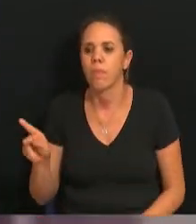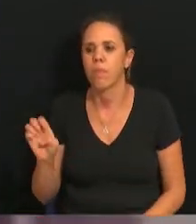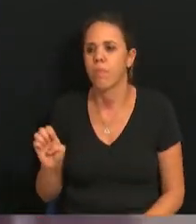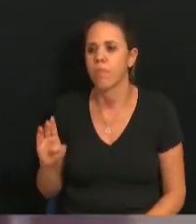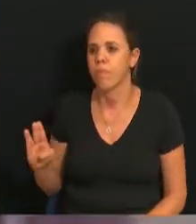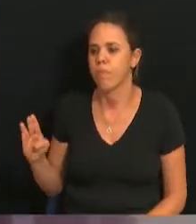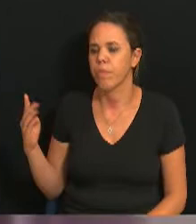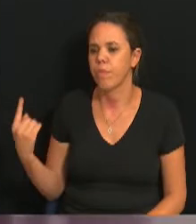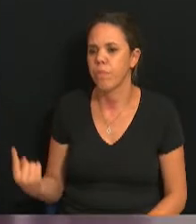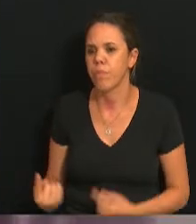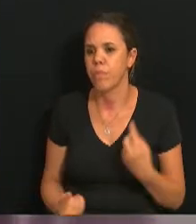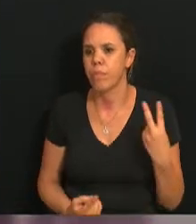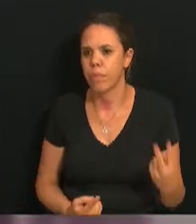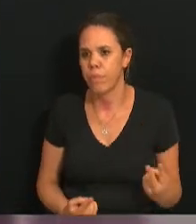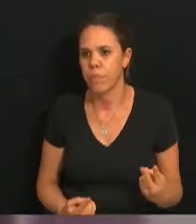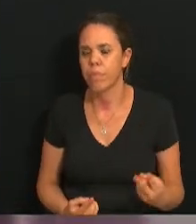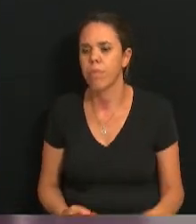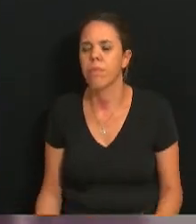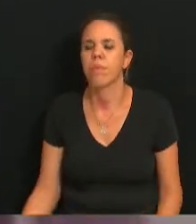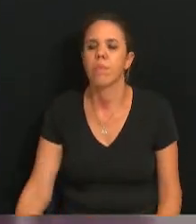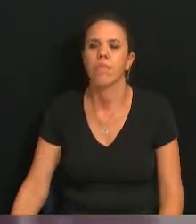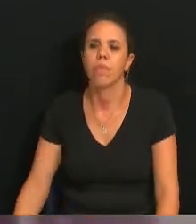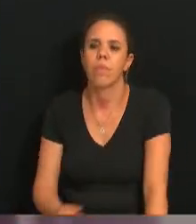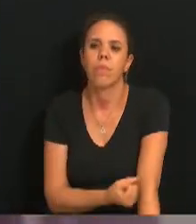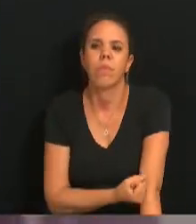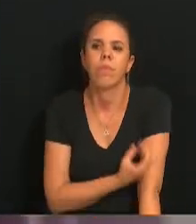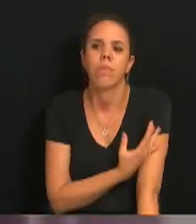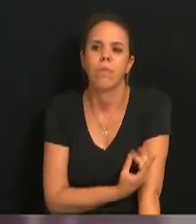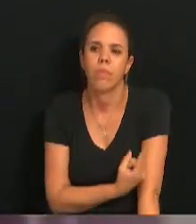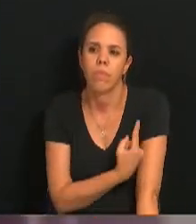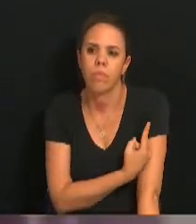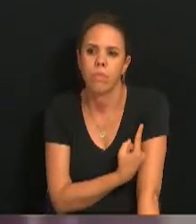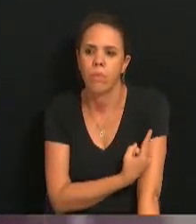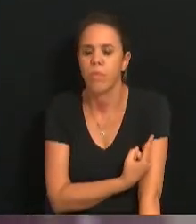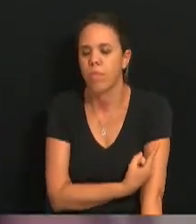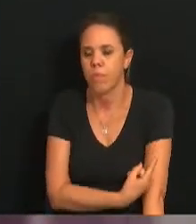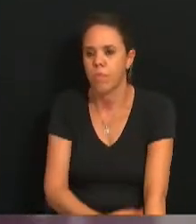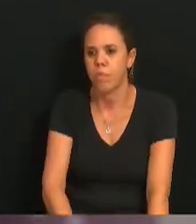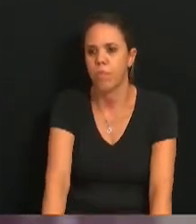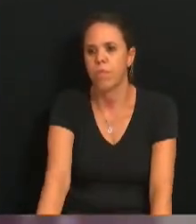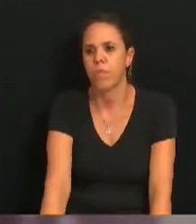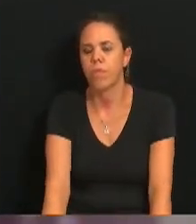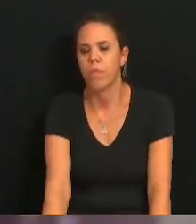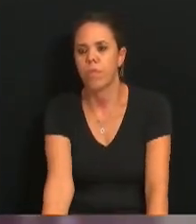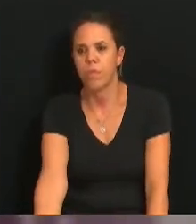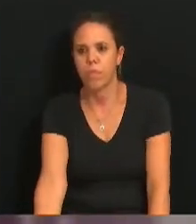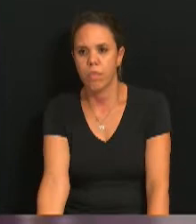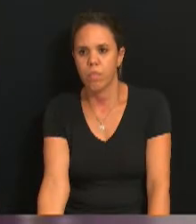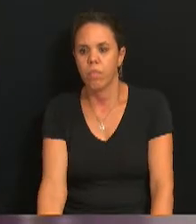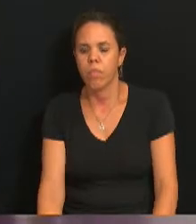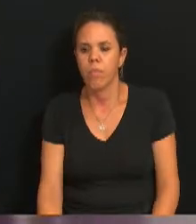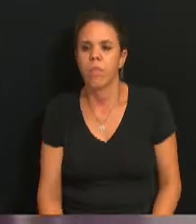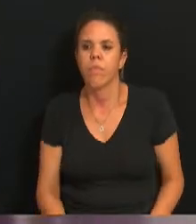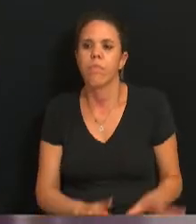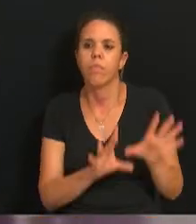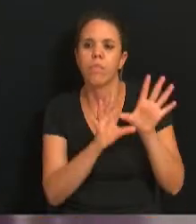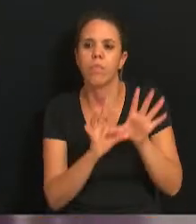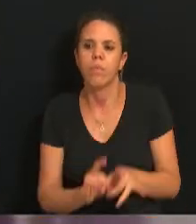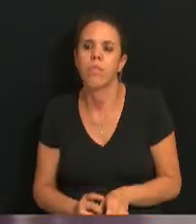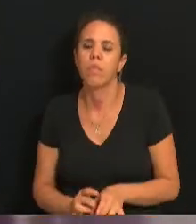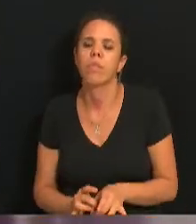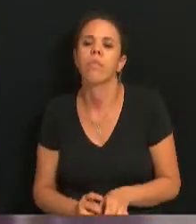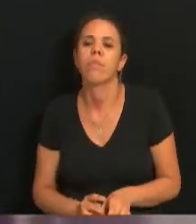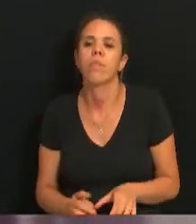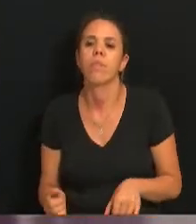anos iniciais, Fundamental 1, tá? Então, contextualizando também um pouquinho, o cargo do